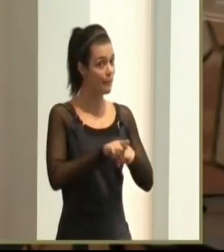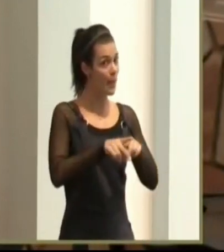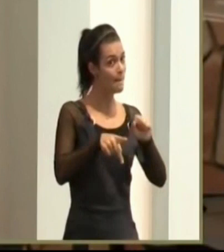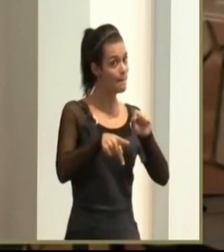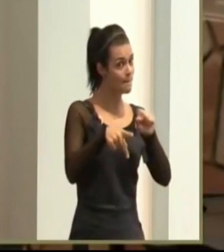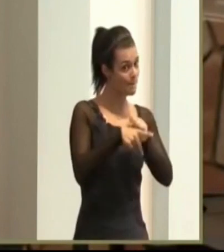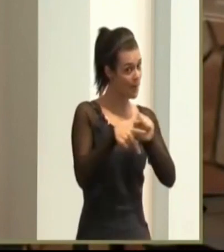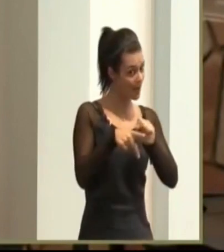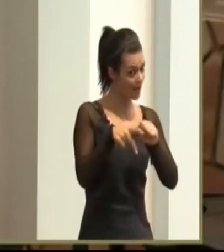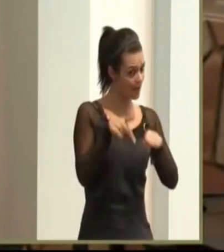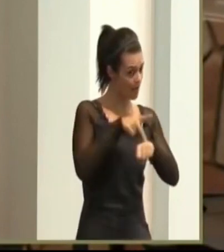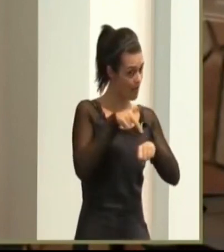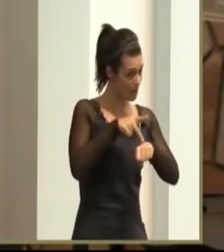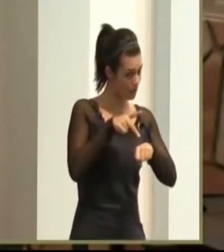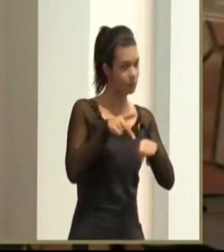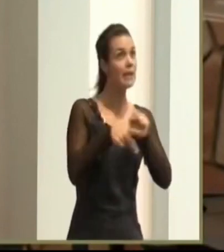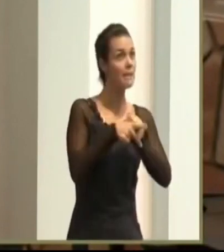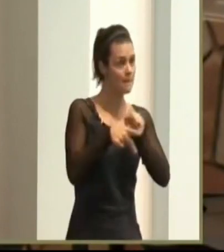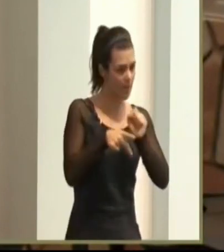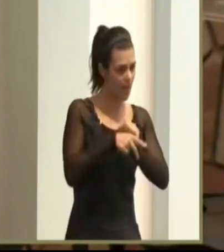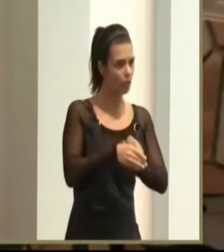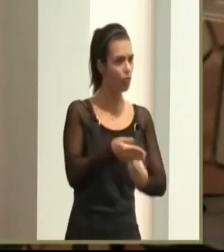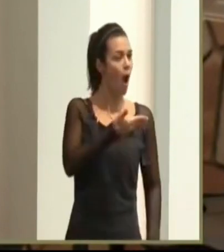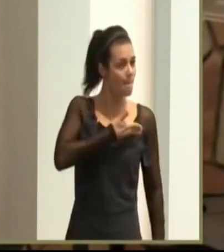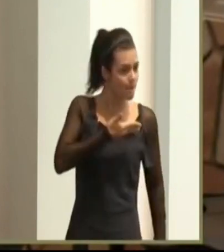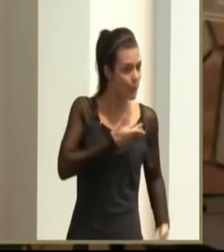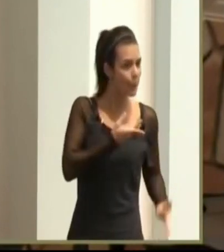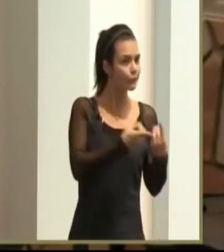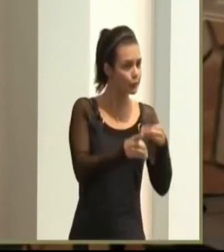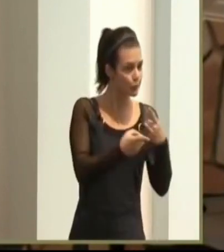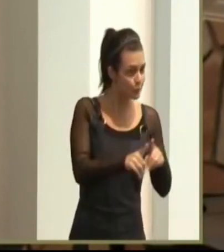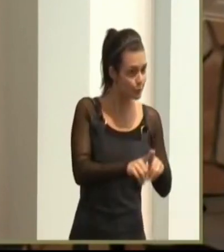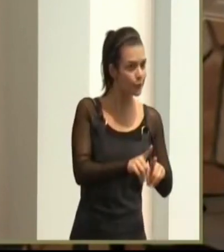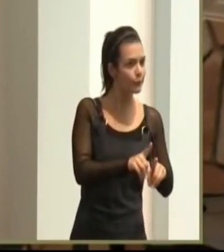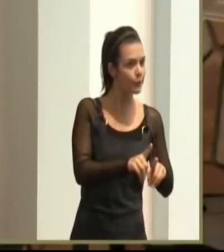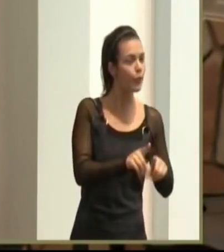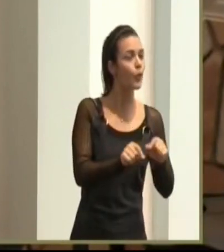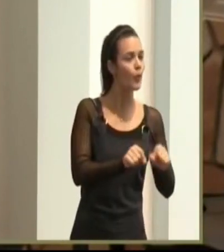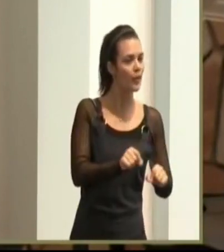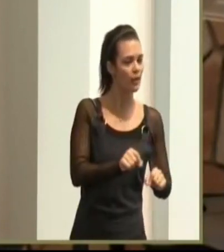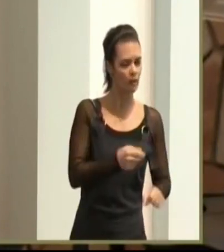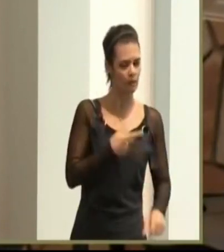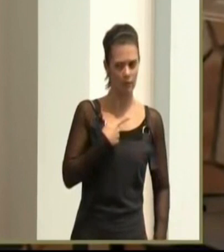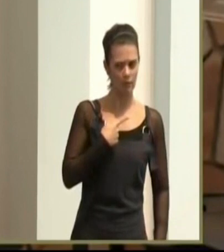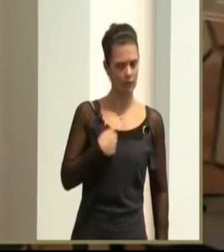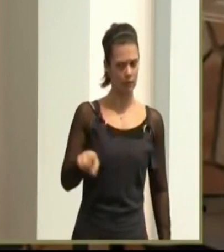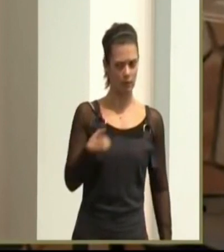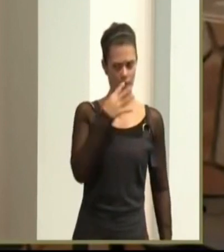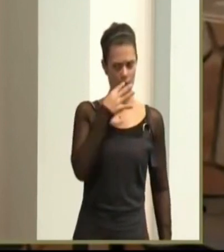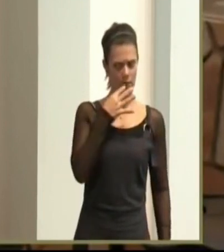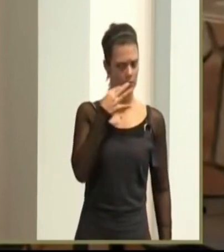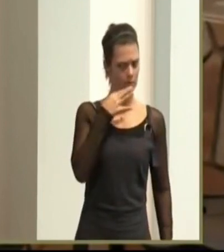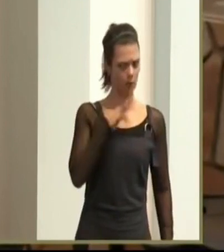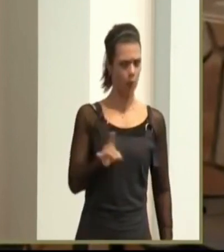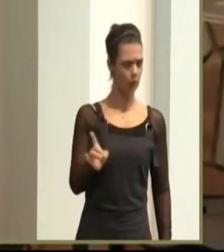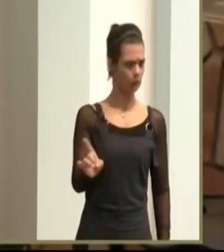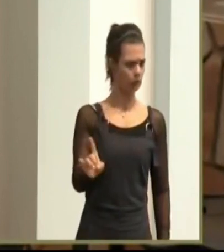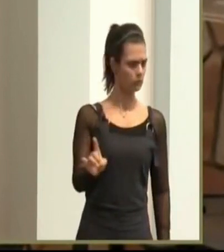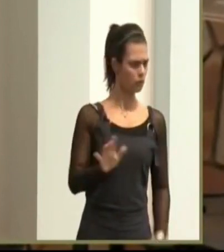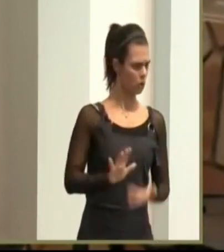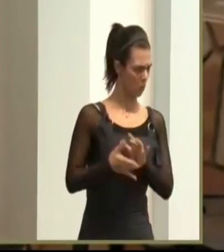nele, agressões físicas e humilhações. Ele se apresenta diante de Herodes, que o trata com